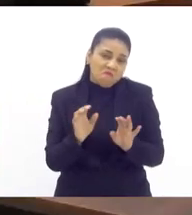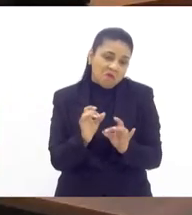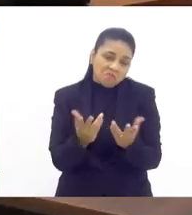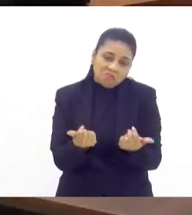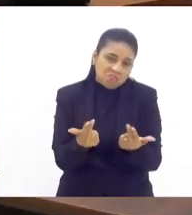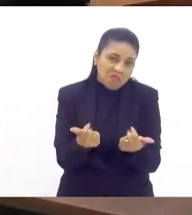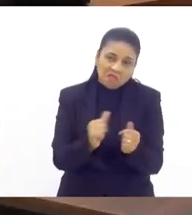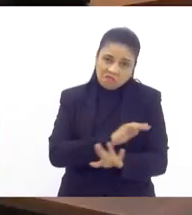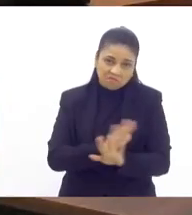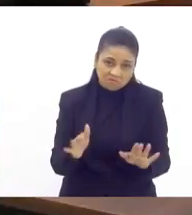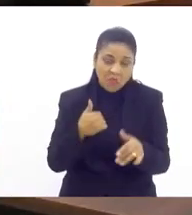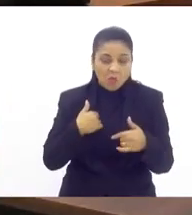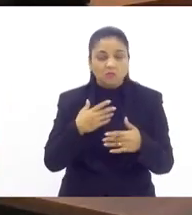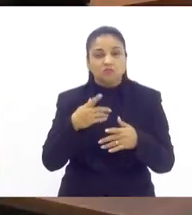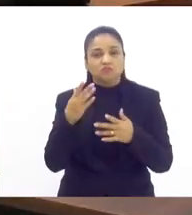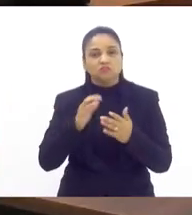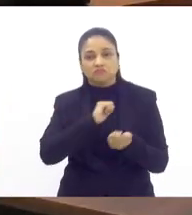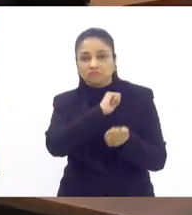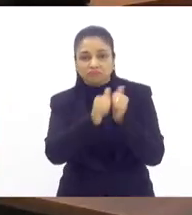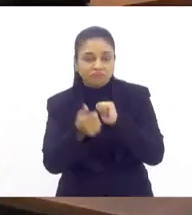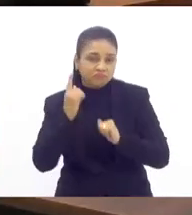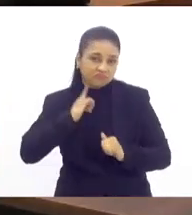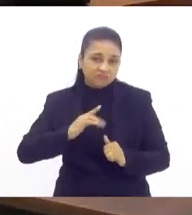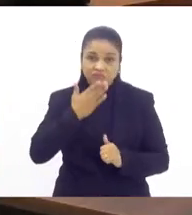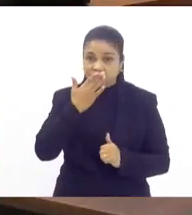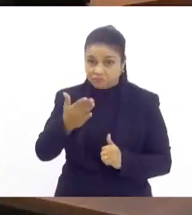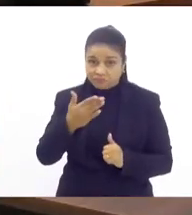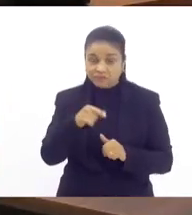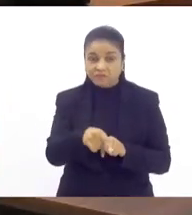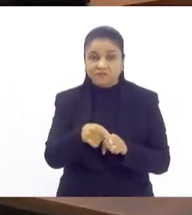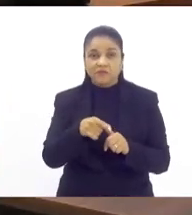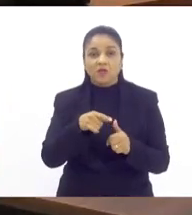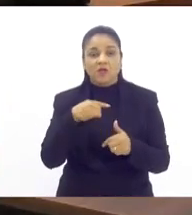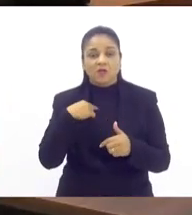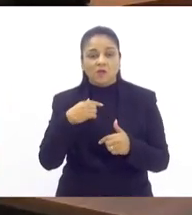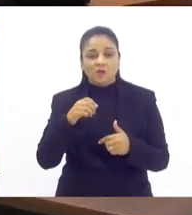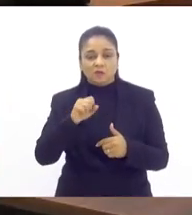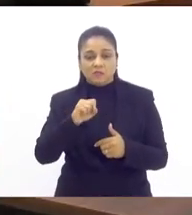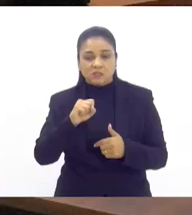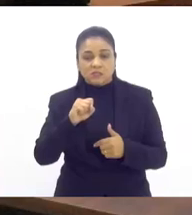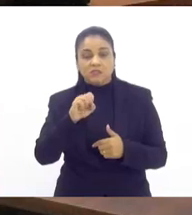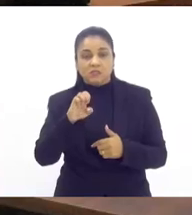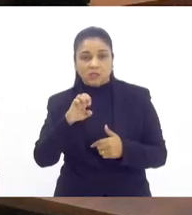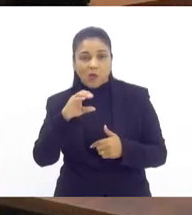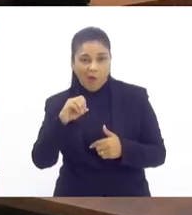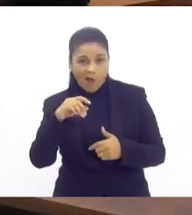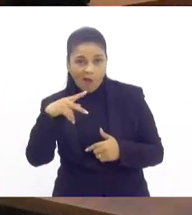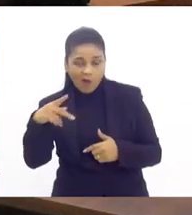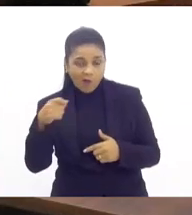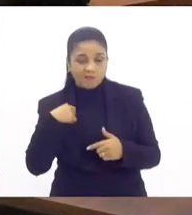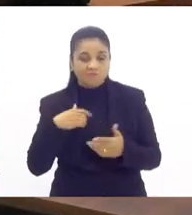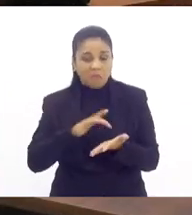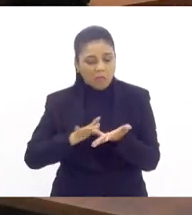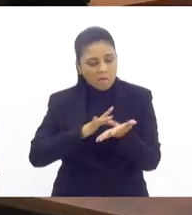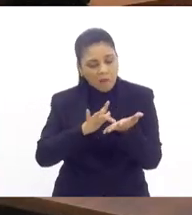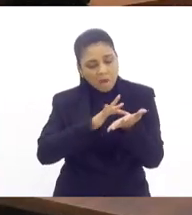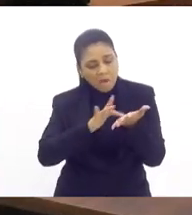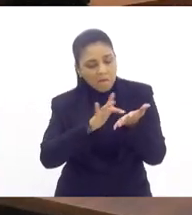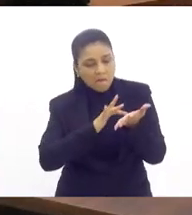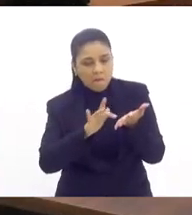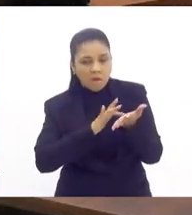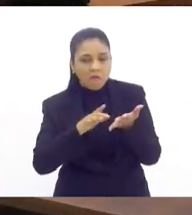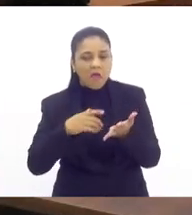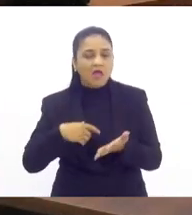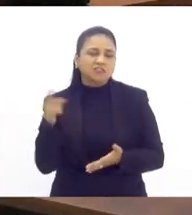eu vi funcionário do seop apoiados no no capô do carro mexendo no celular vendo Tik Tok Instagram da